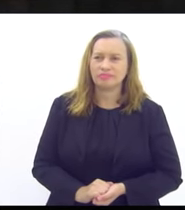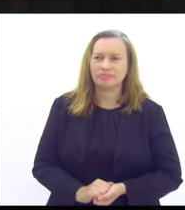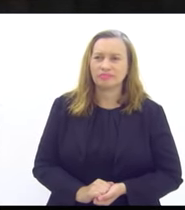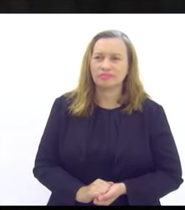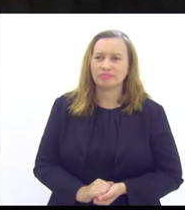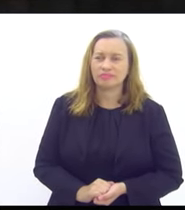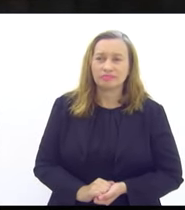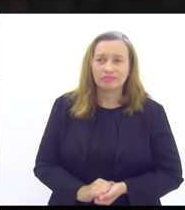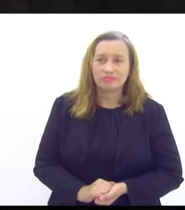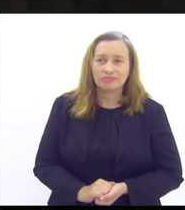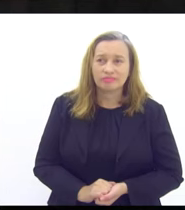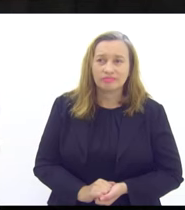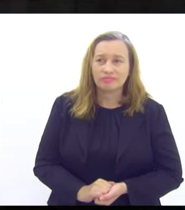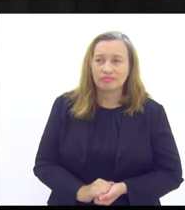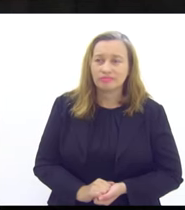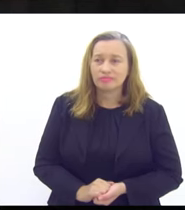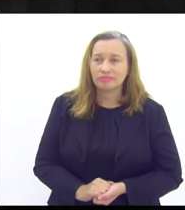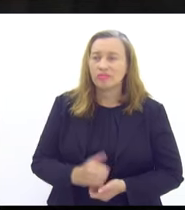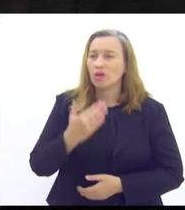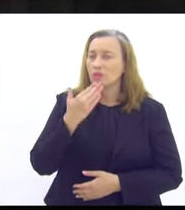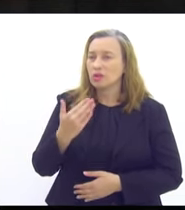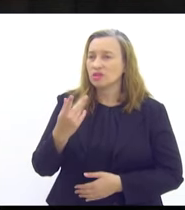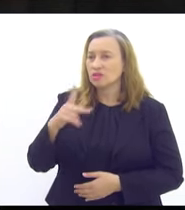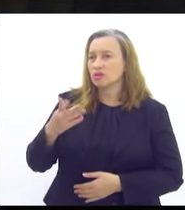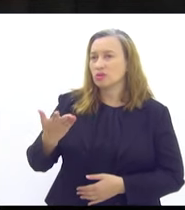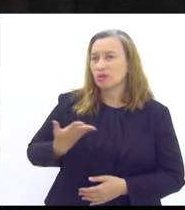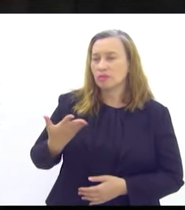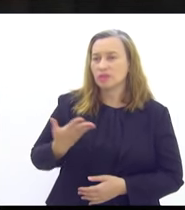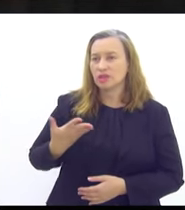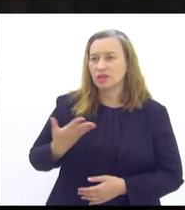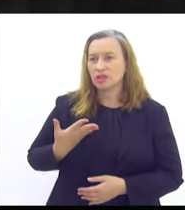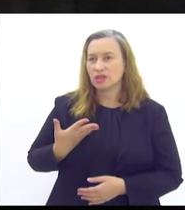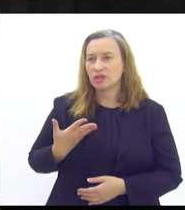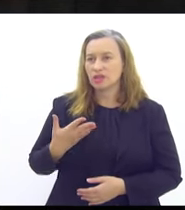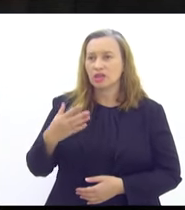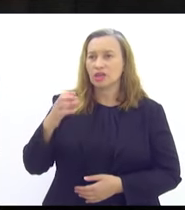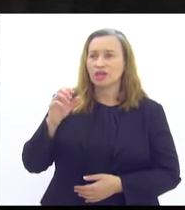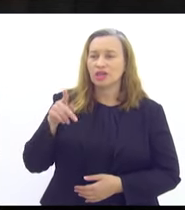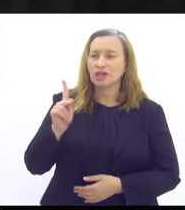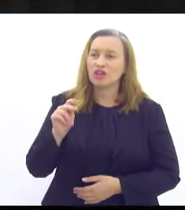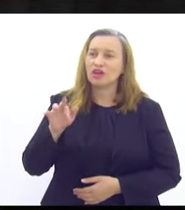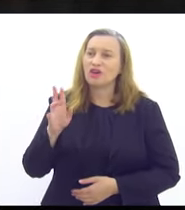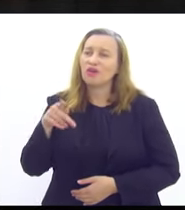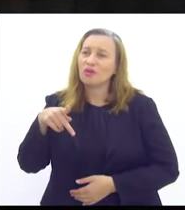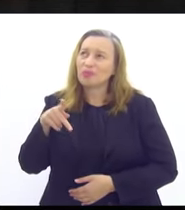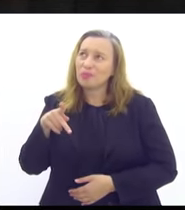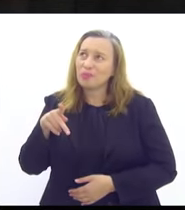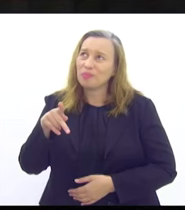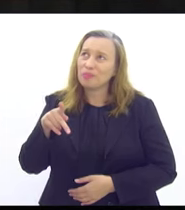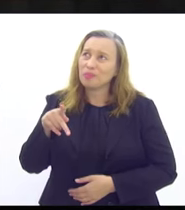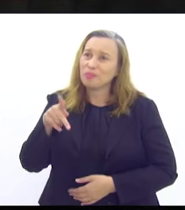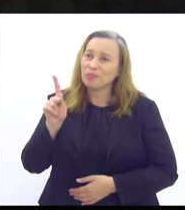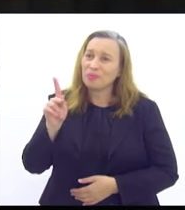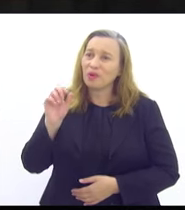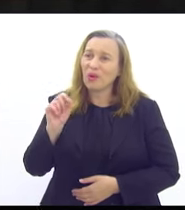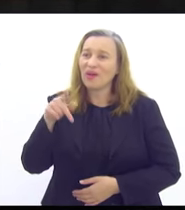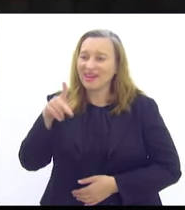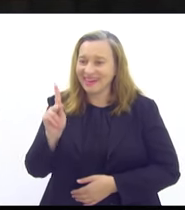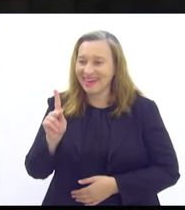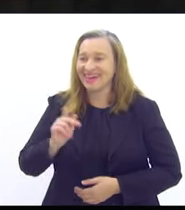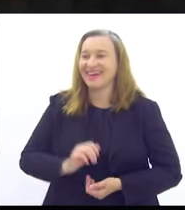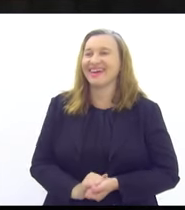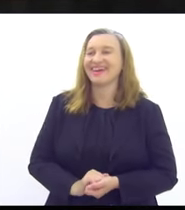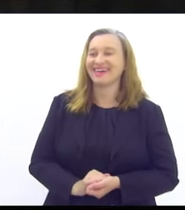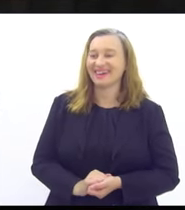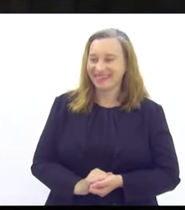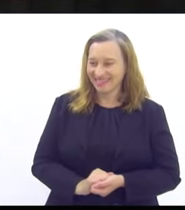era uma reivindicação, inclusive, do seu companheiro Knoploch, quando o senhor defendia retirar